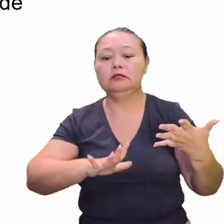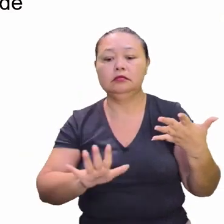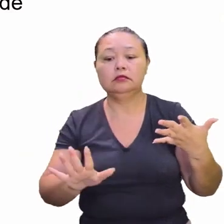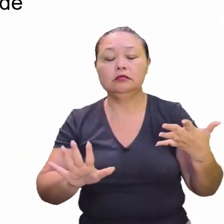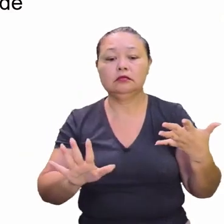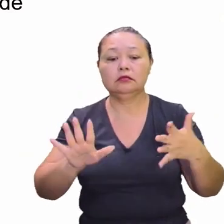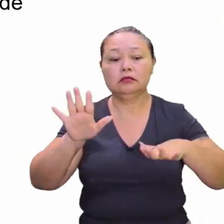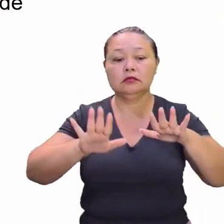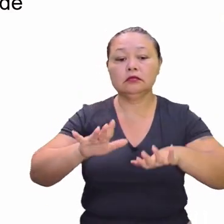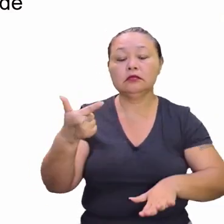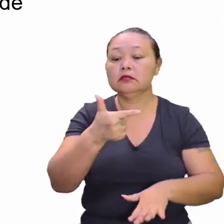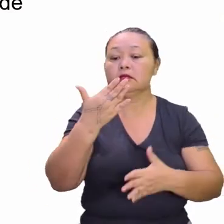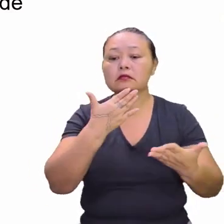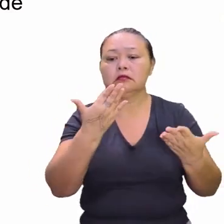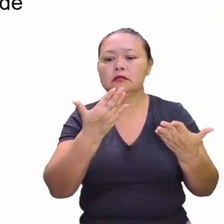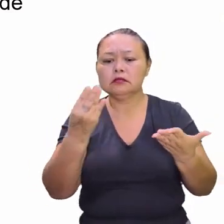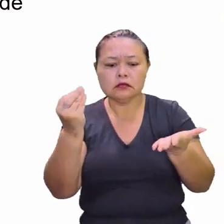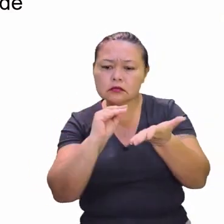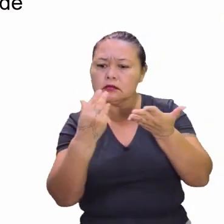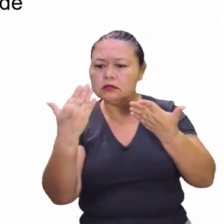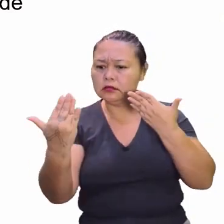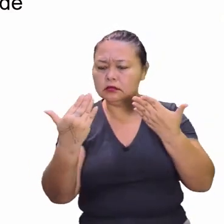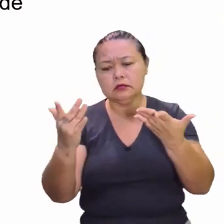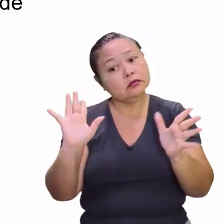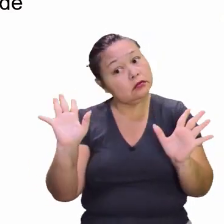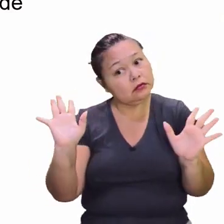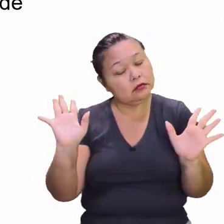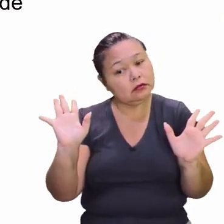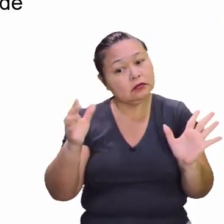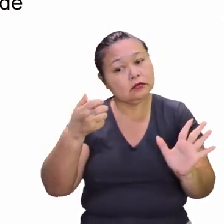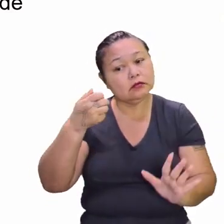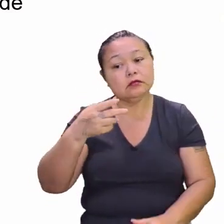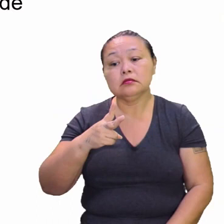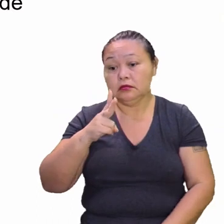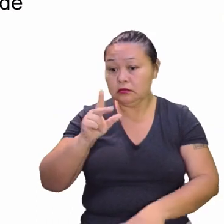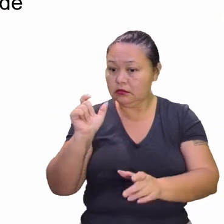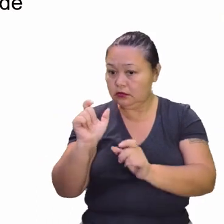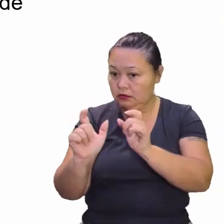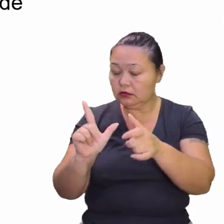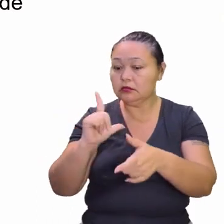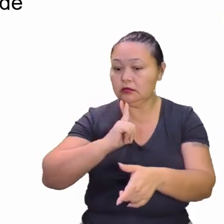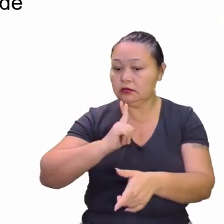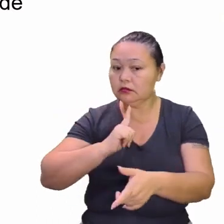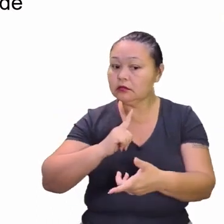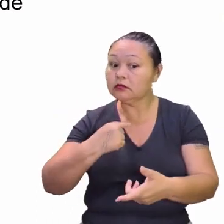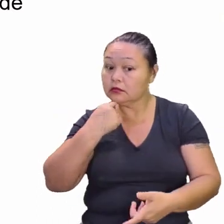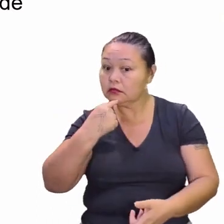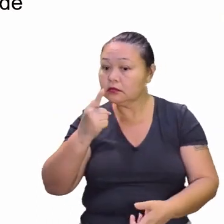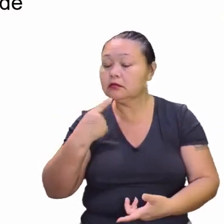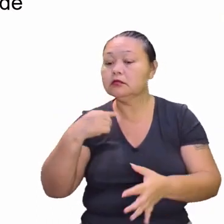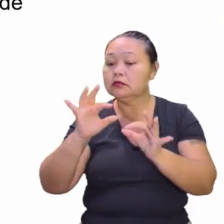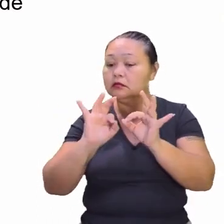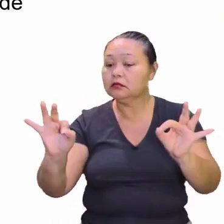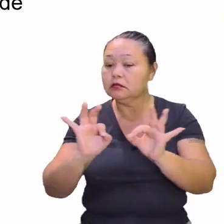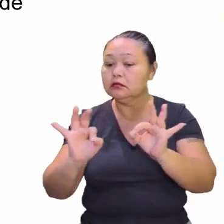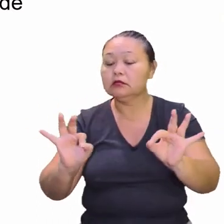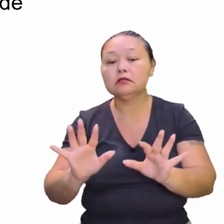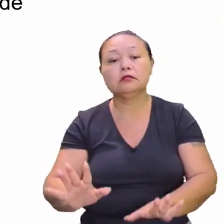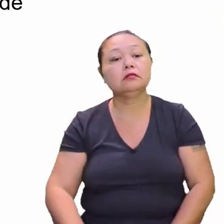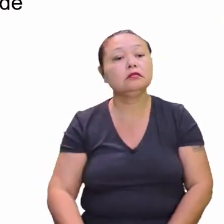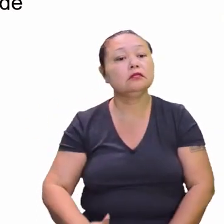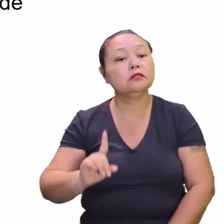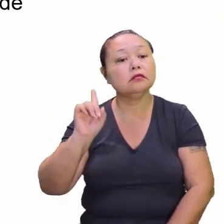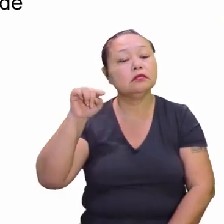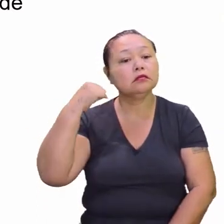mesmo. Então, ela está dizendo que não há dados para comparações. Então, isso é muito forte. Exatamente. Tem que duvidar desse tipo de frase. Com